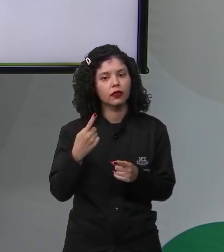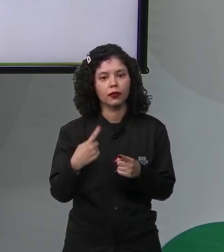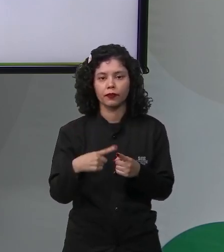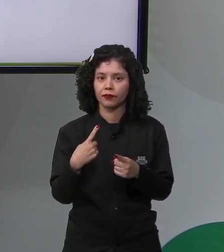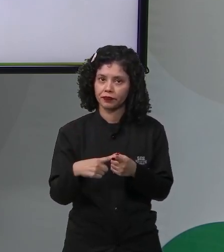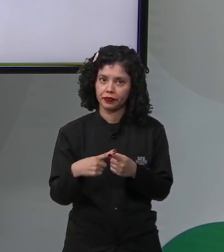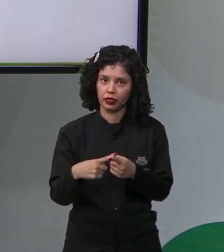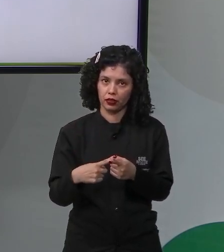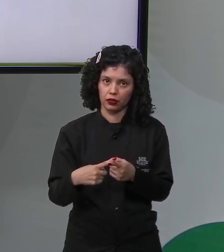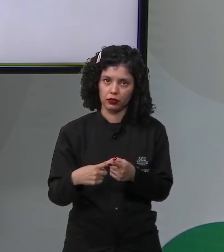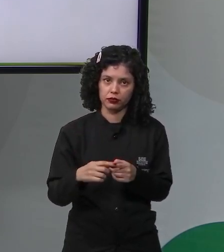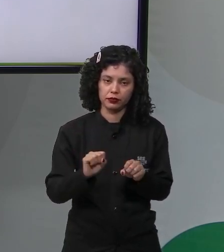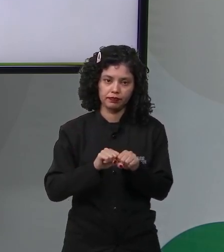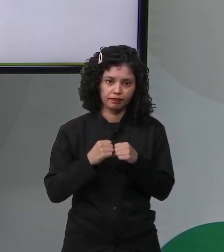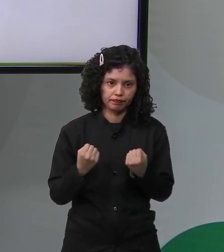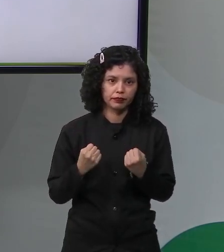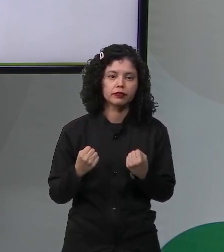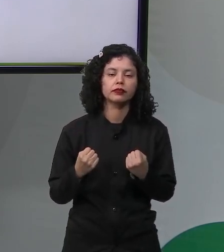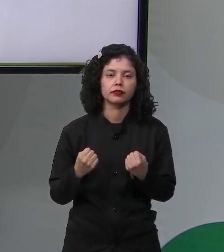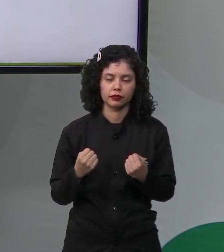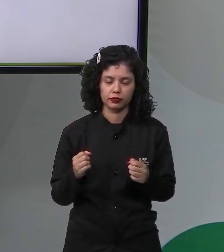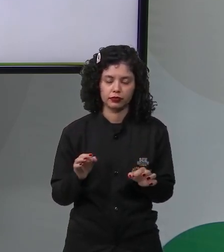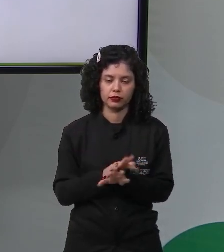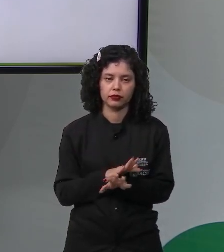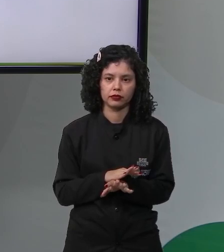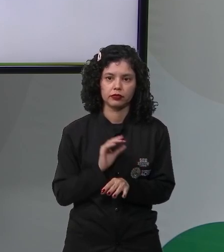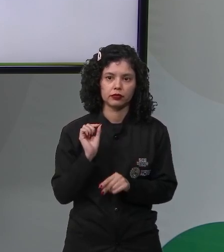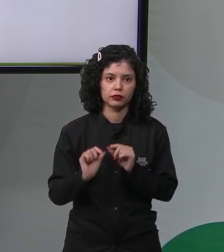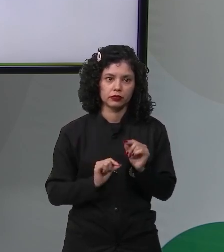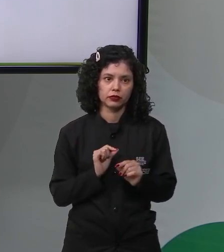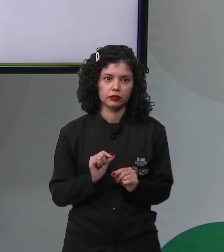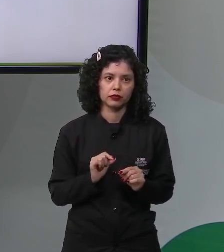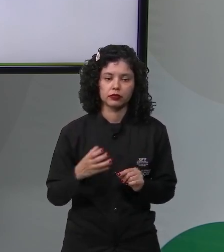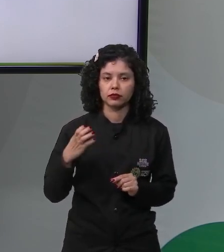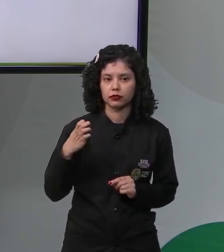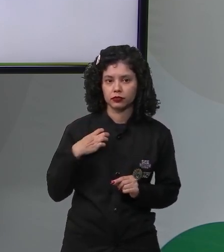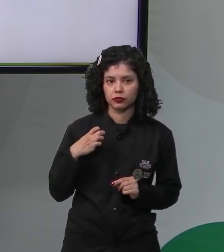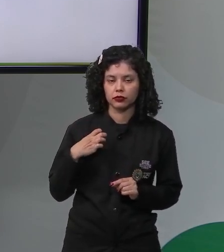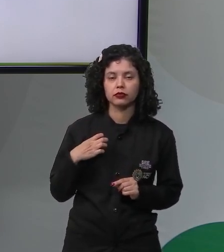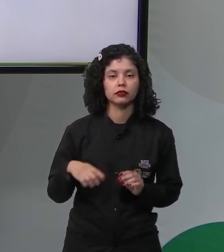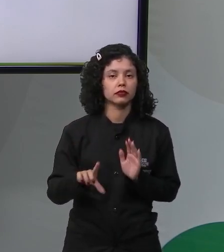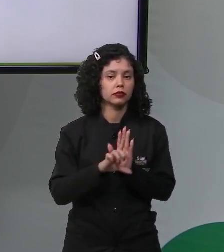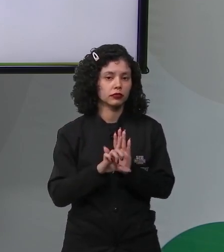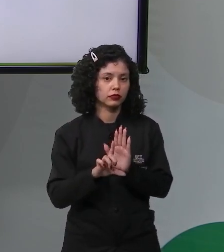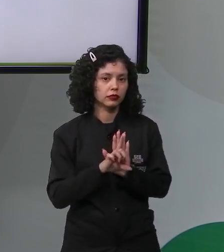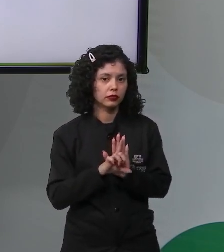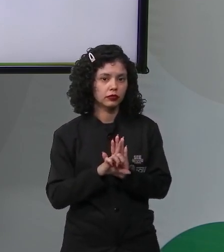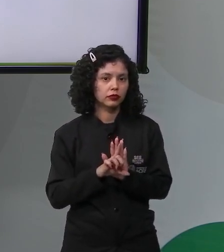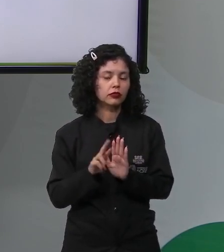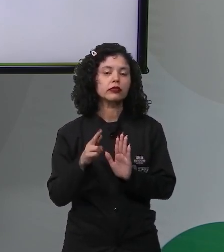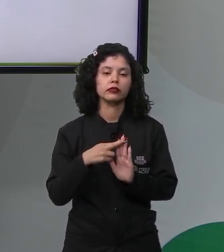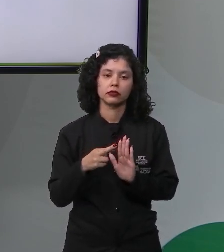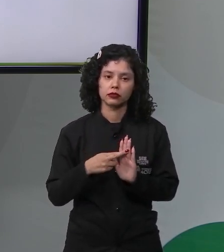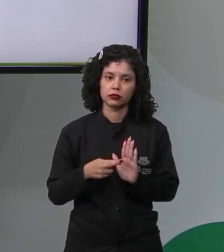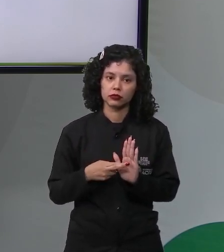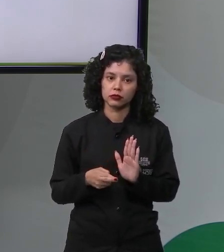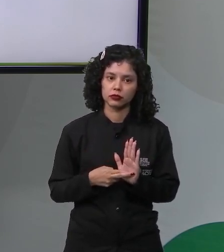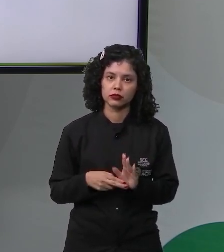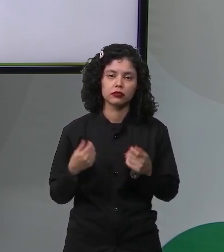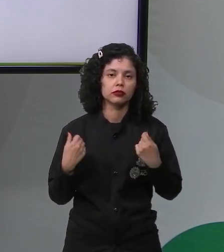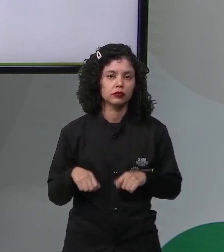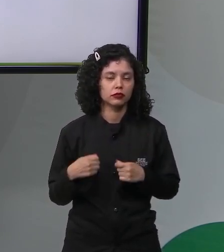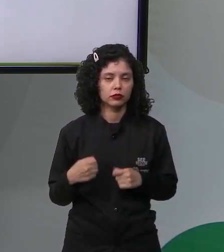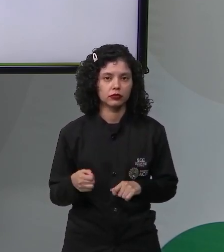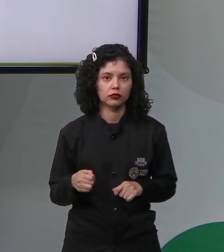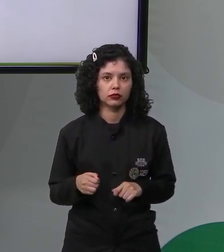porquê dessas rupturas, né? Sendo que a ética, as leis, as normas, elas precisam